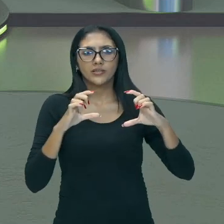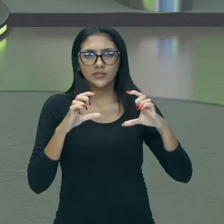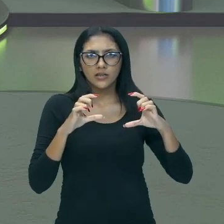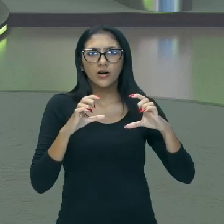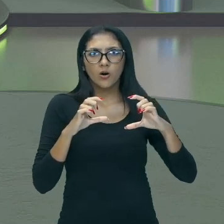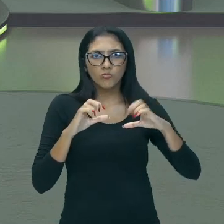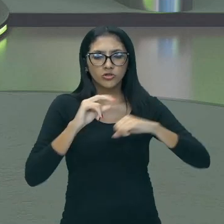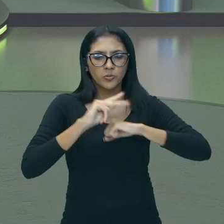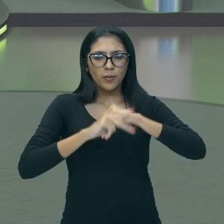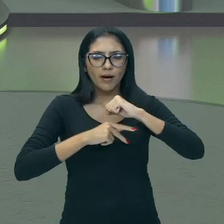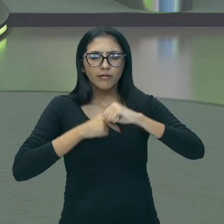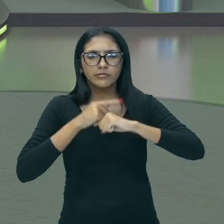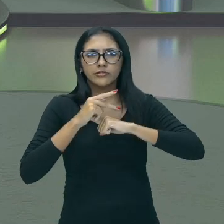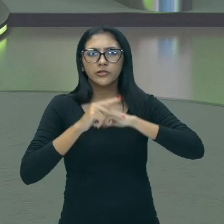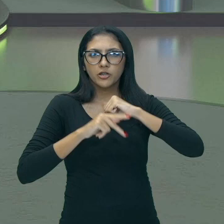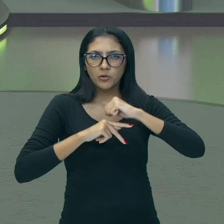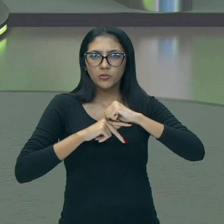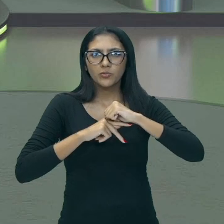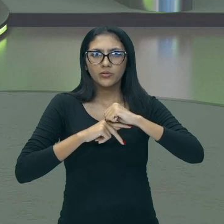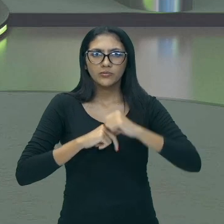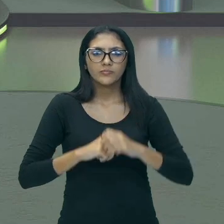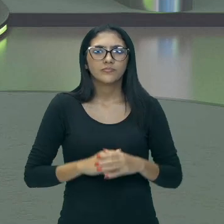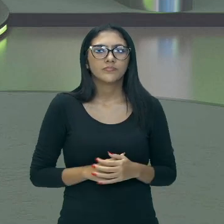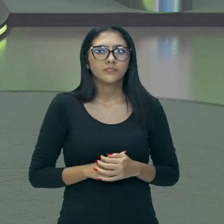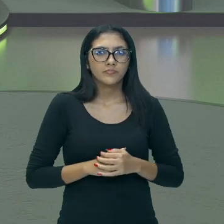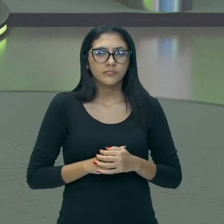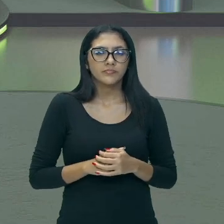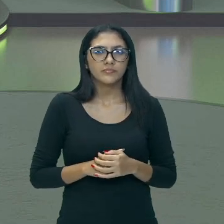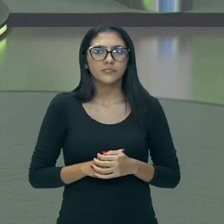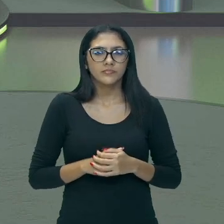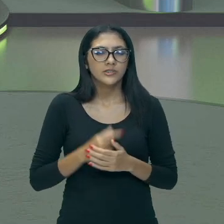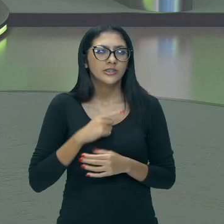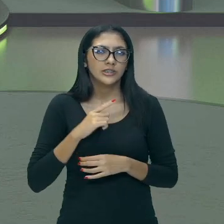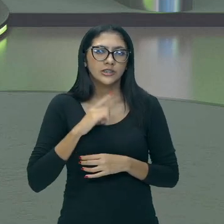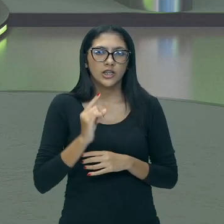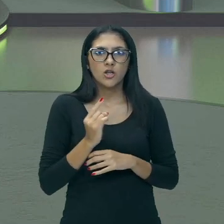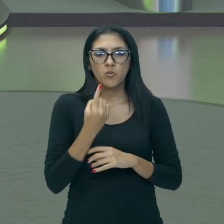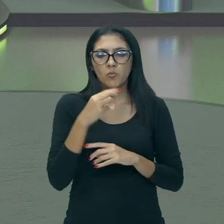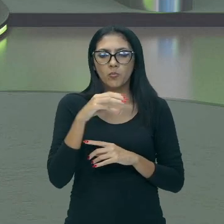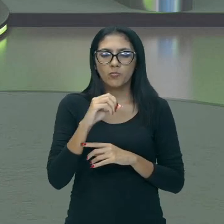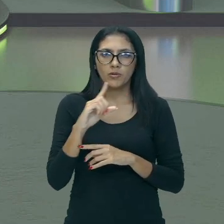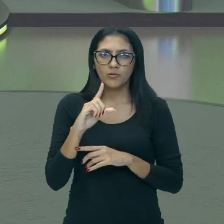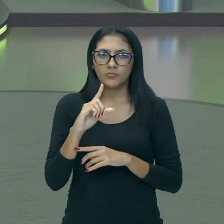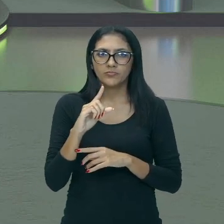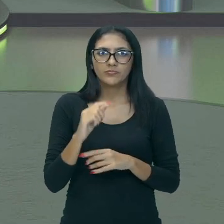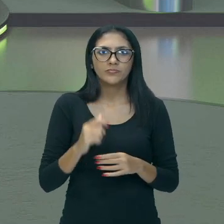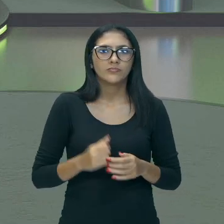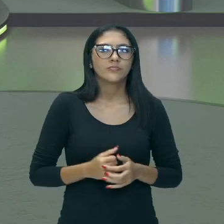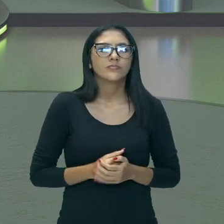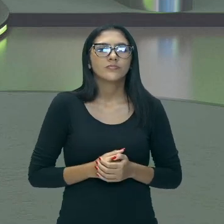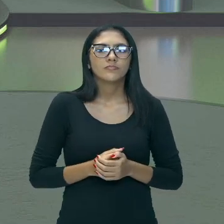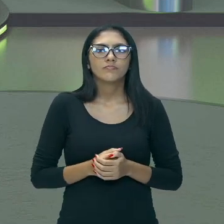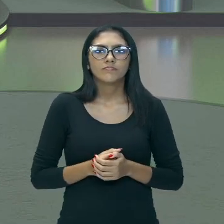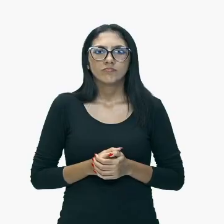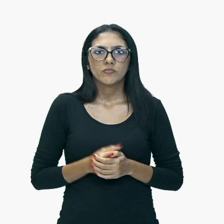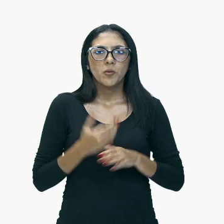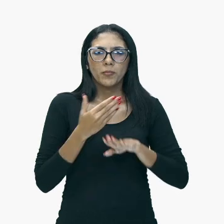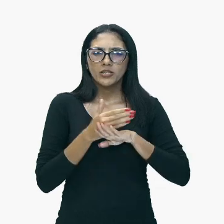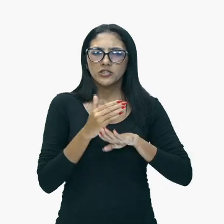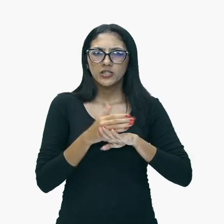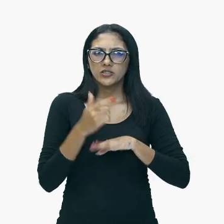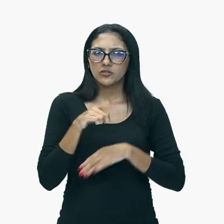partículas ali, né, de moléculas, que são um mol, tá bom? Vamos praticar mais um pouquinho isso, dê uma